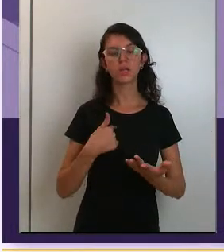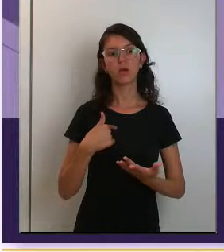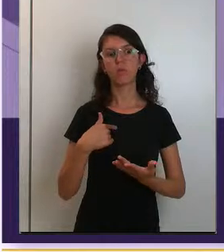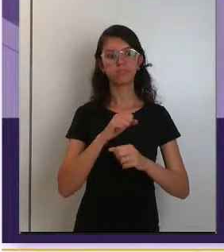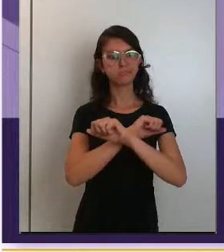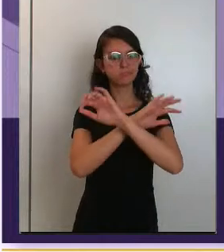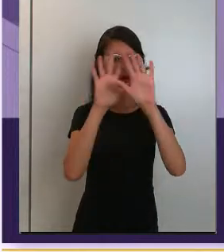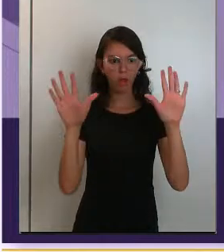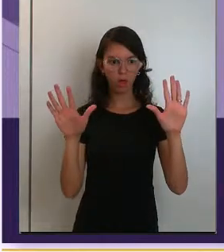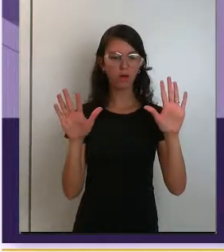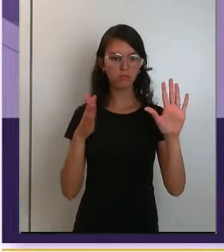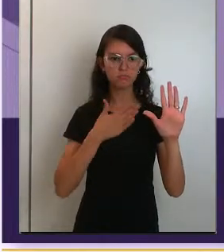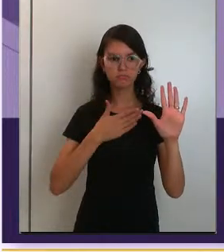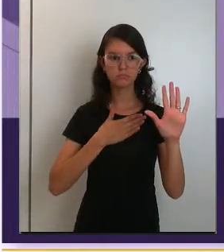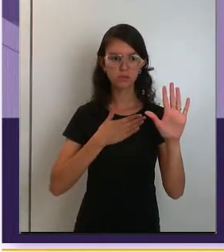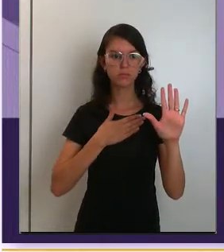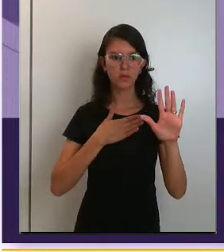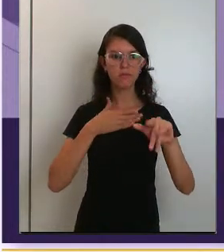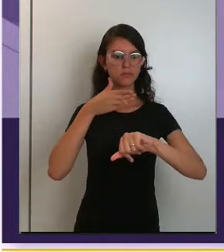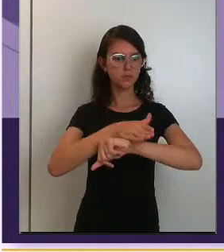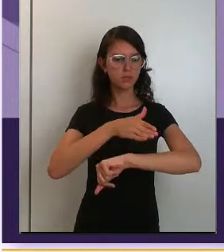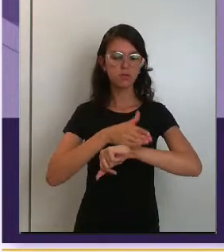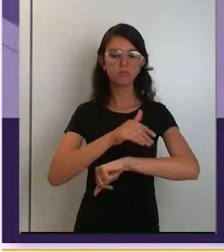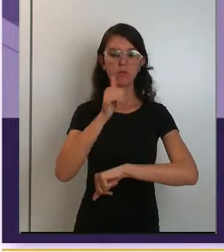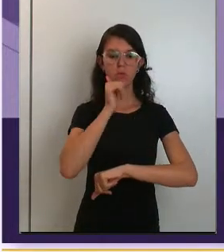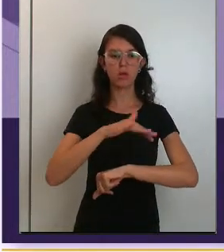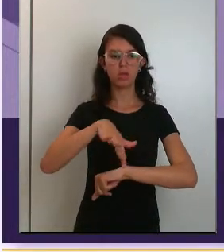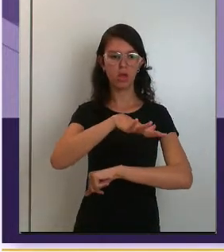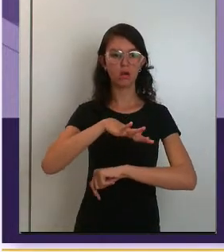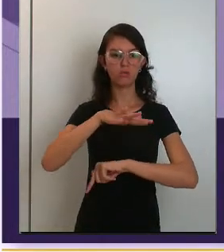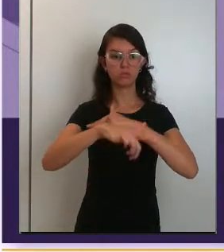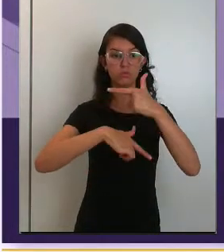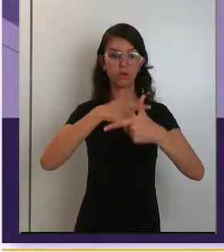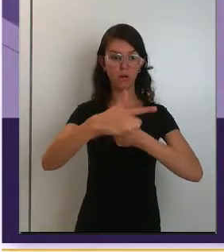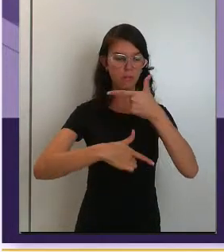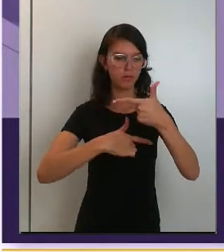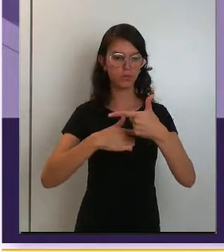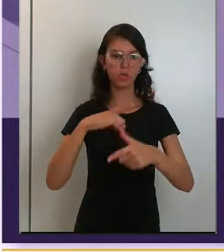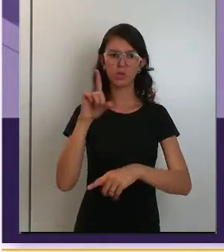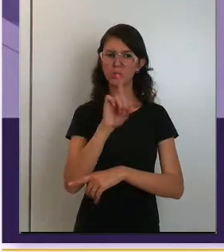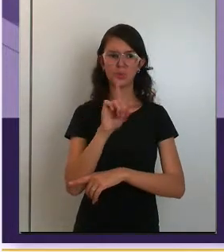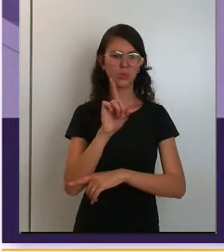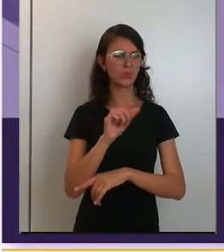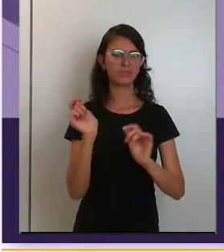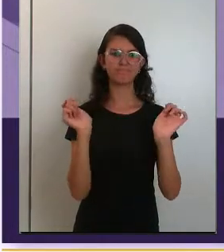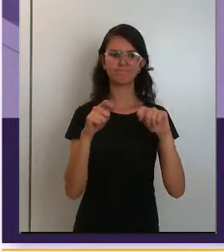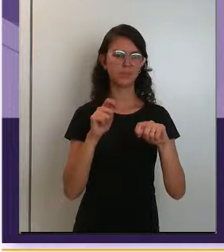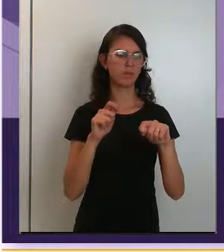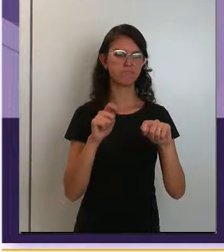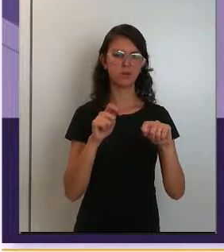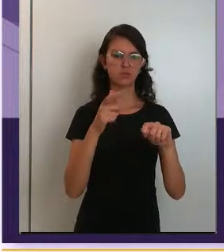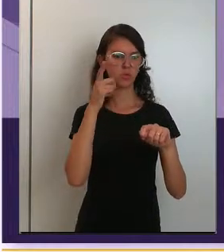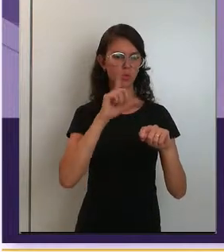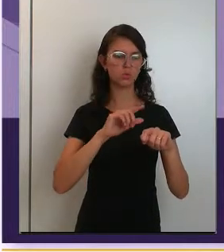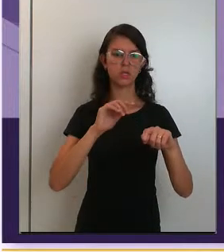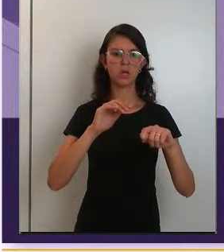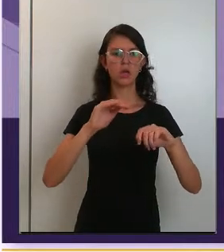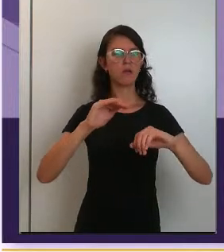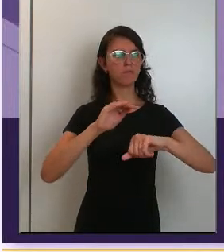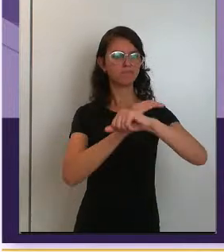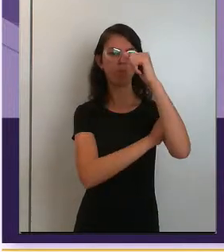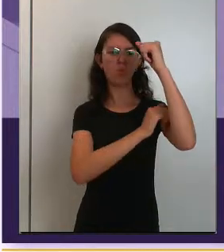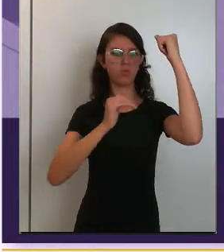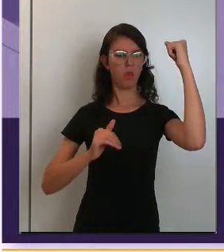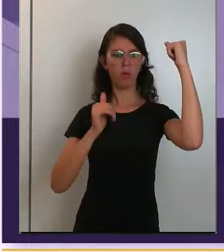clara a conclusão de que a inserção da mulher no mercado de trabalho não é suficiente para promover a emancipação feminina e a igualdade